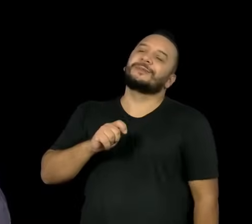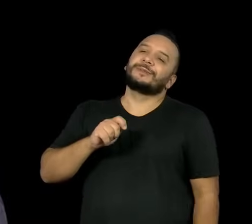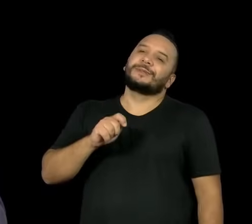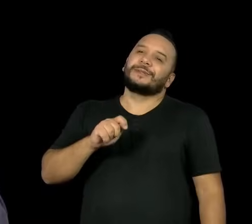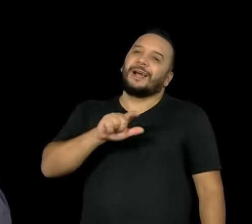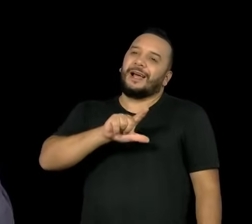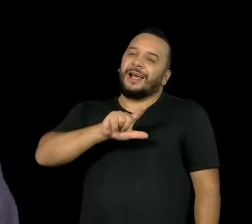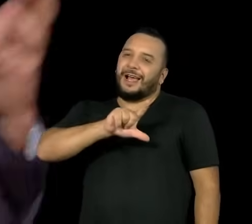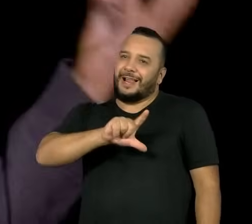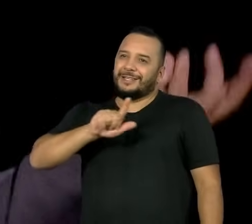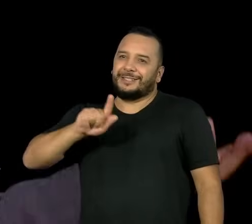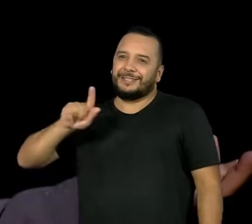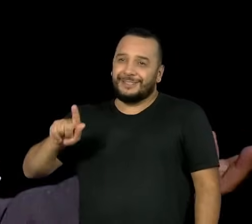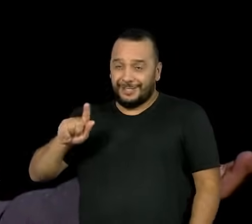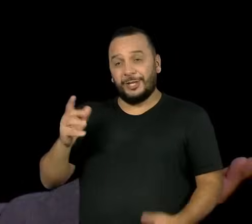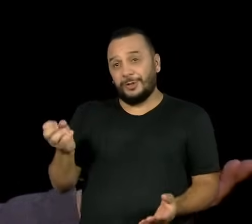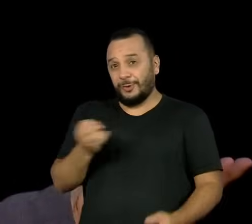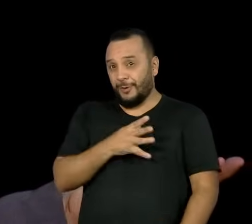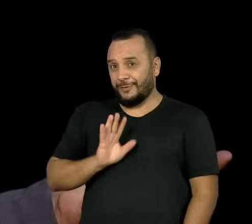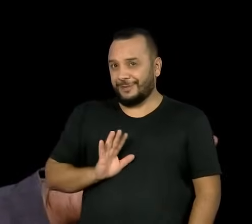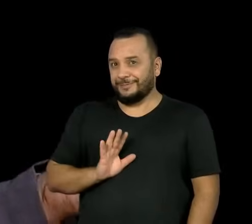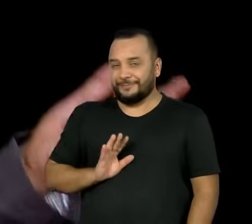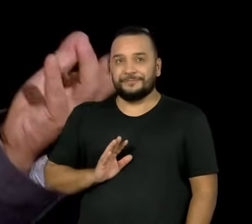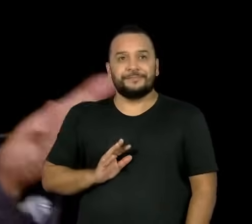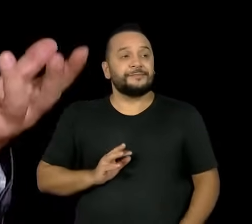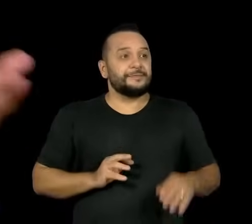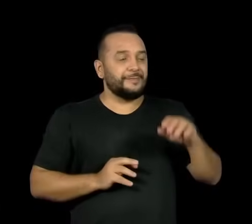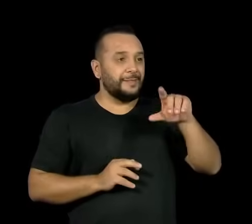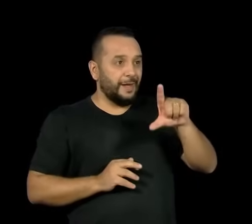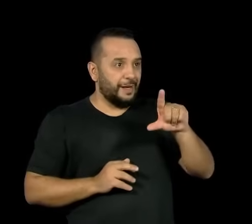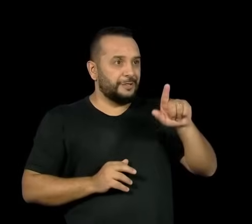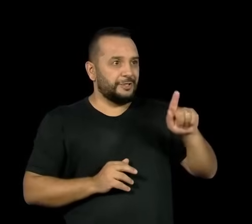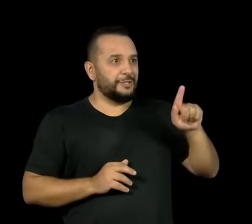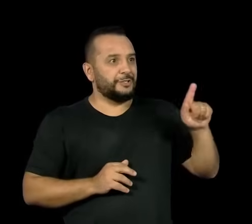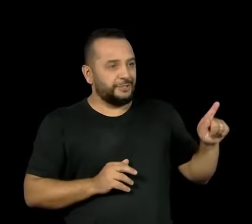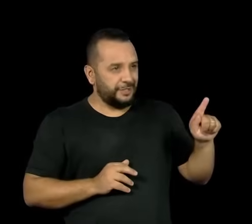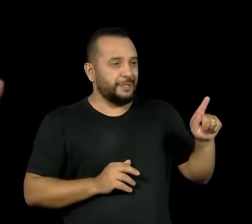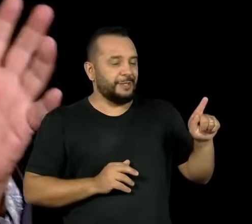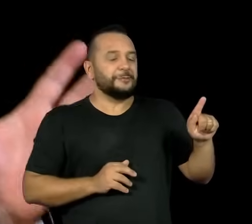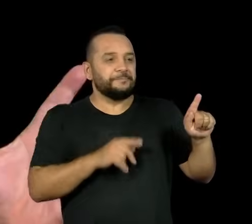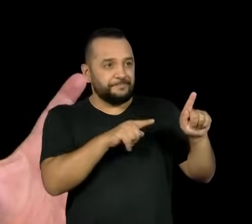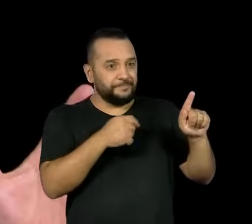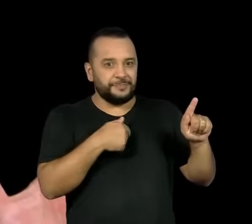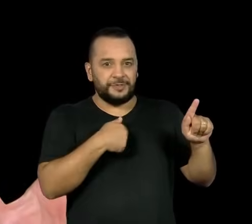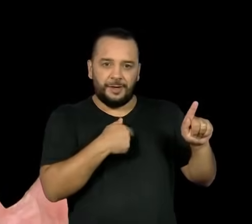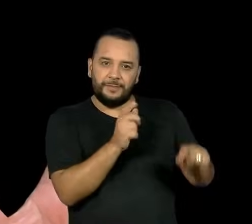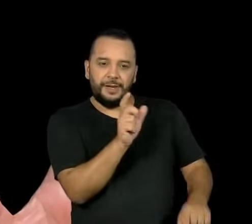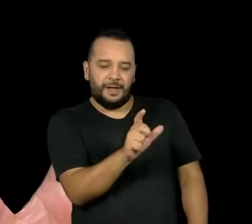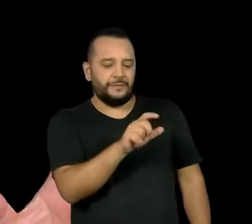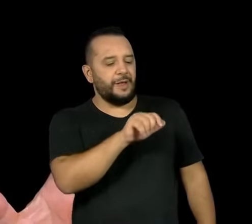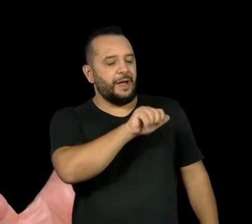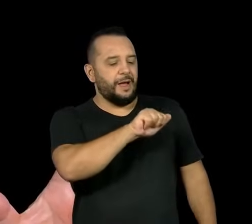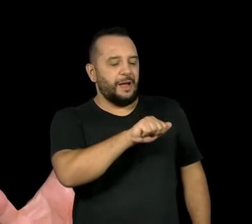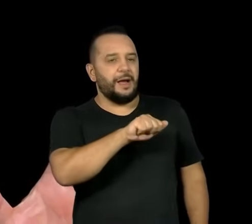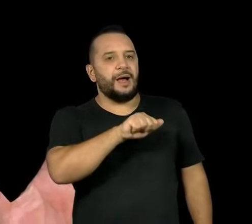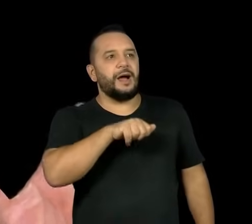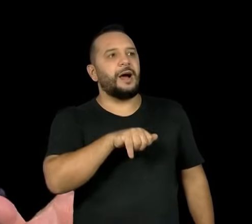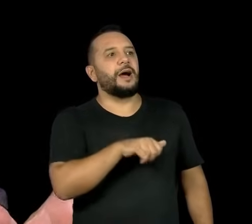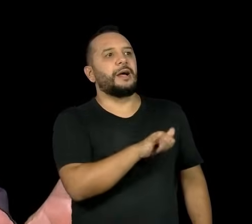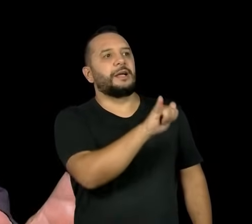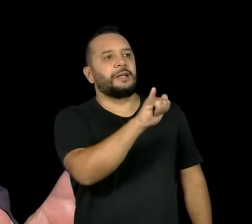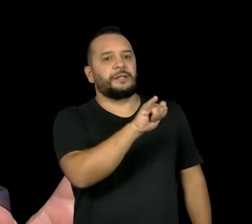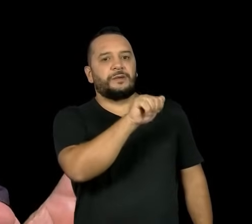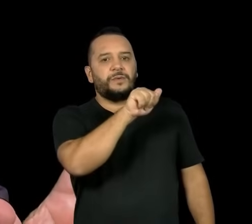quero começar antes com a linguagem deles, né? Ayahuasca, essa palavra, ela tem